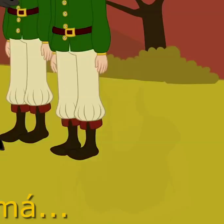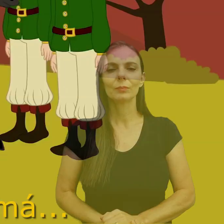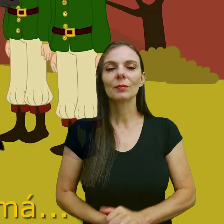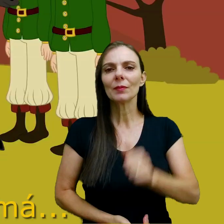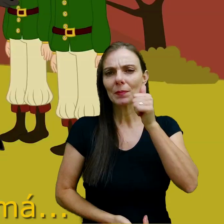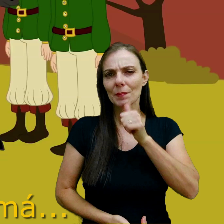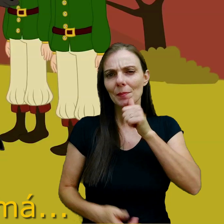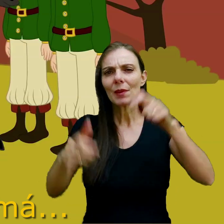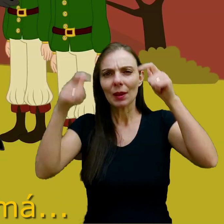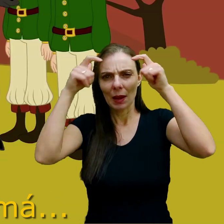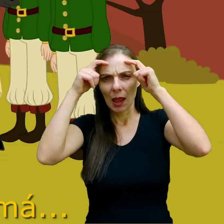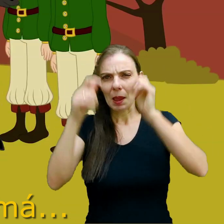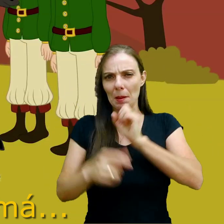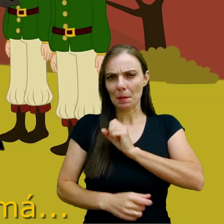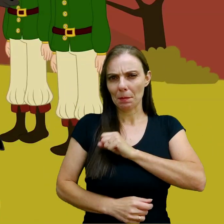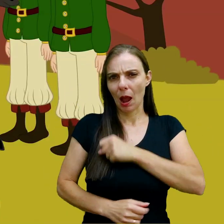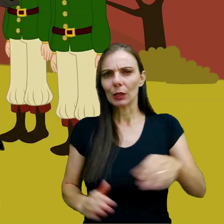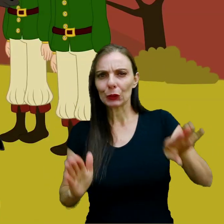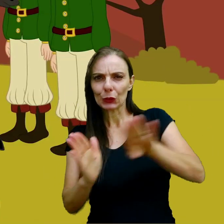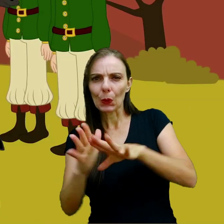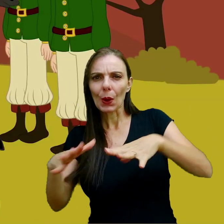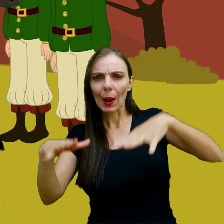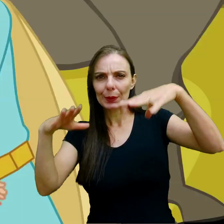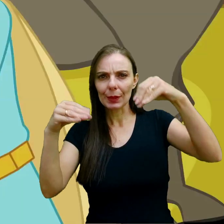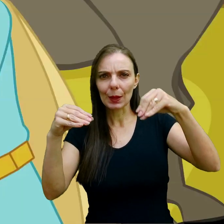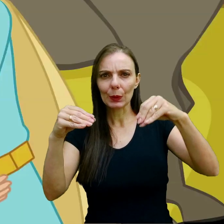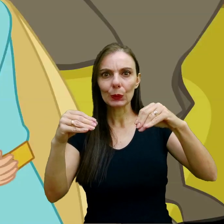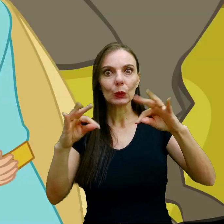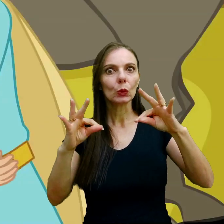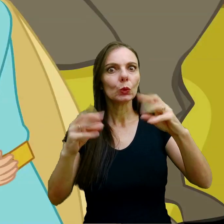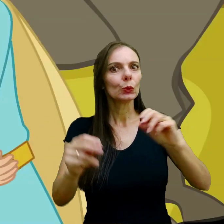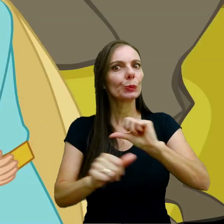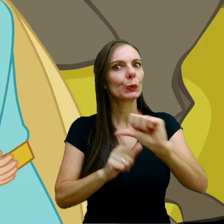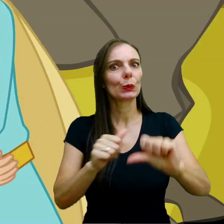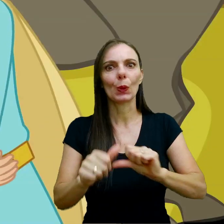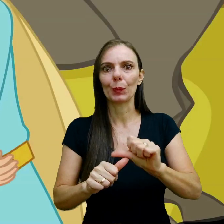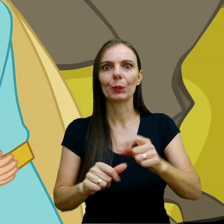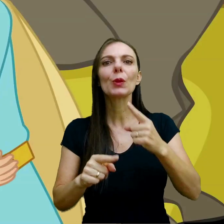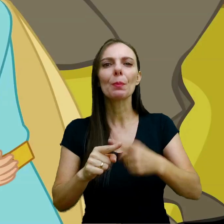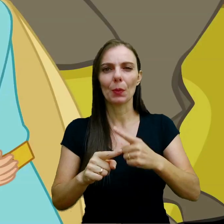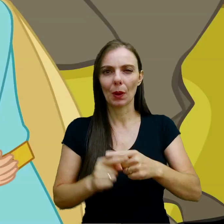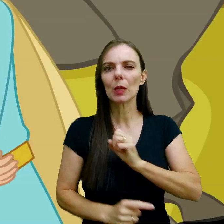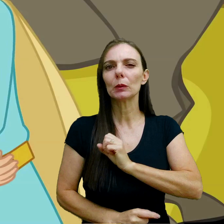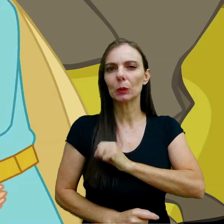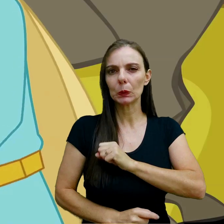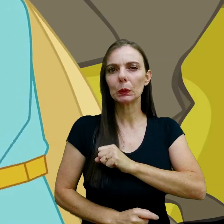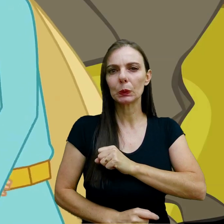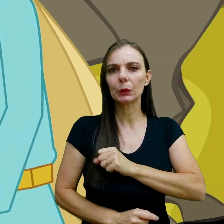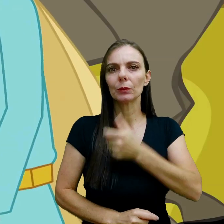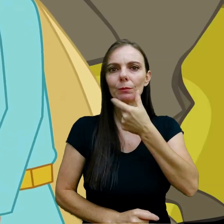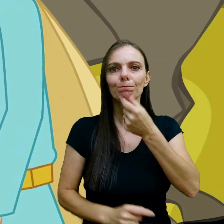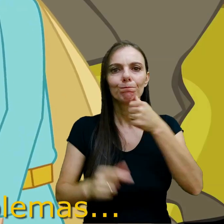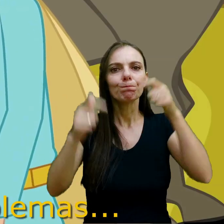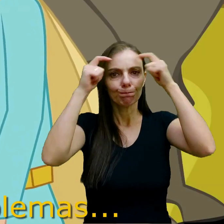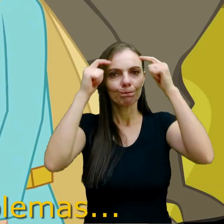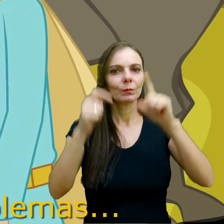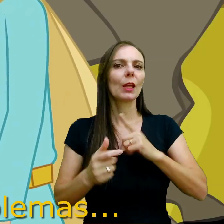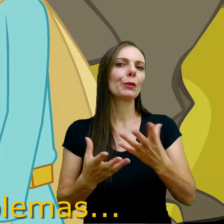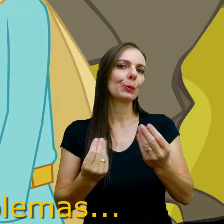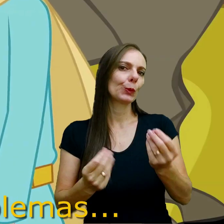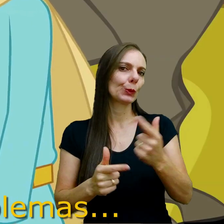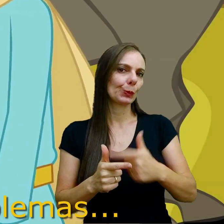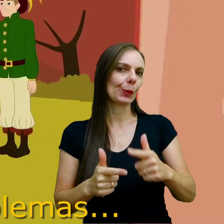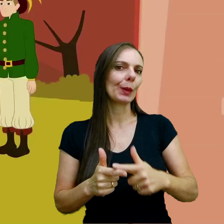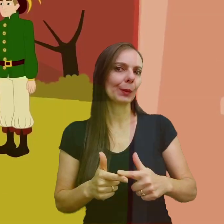Com a chegada da rainha má, tudo mudou no castelo. Por conta de sua maldade, o rei